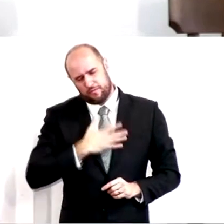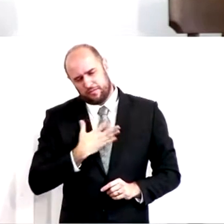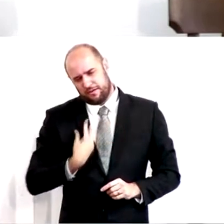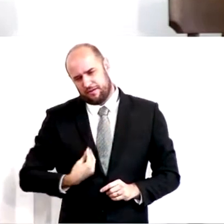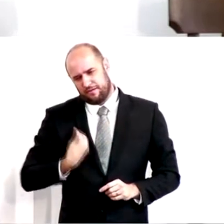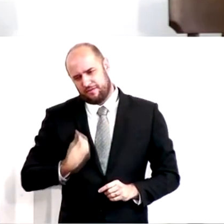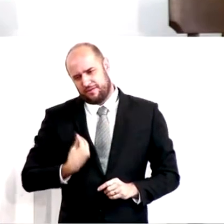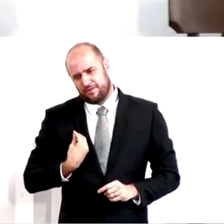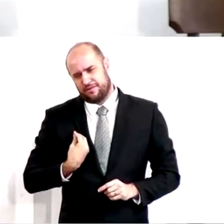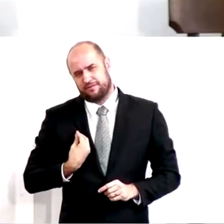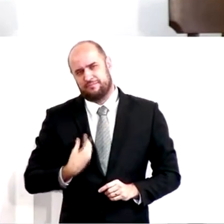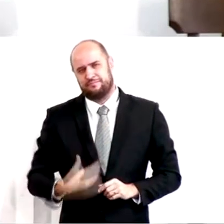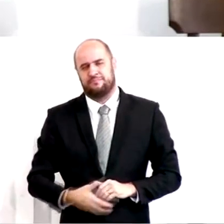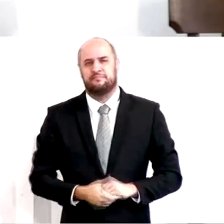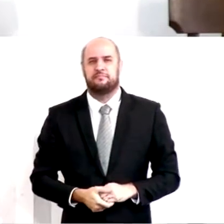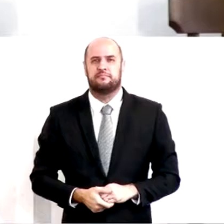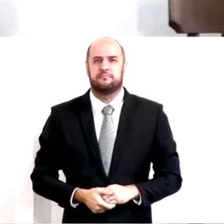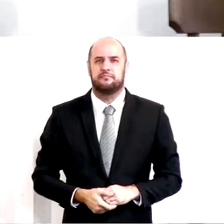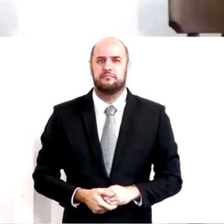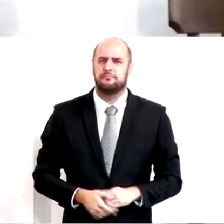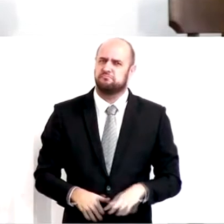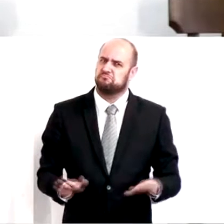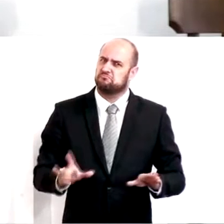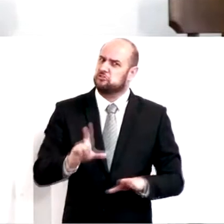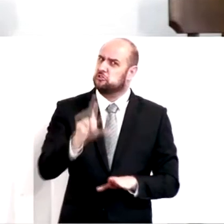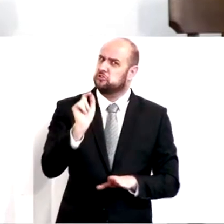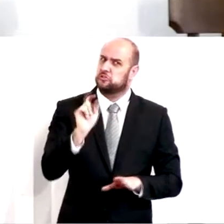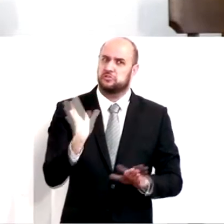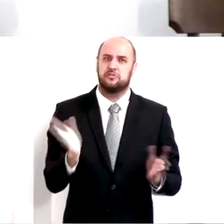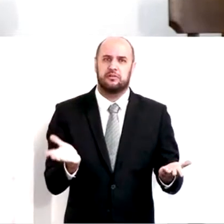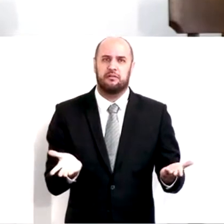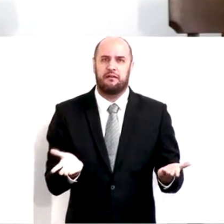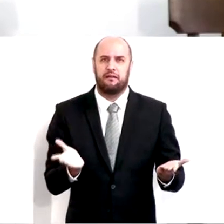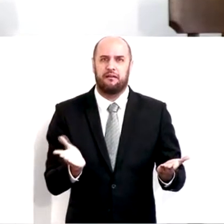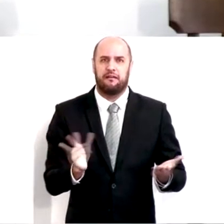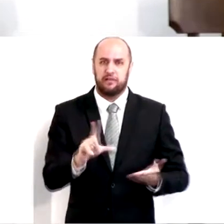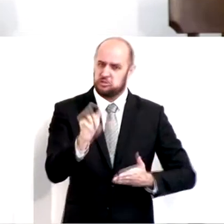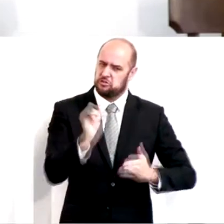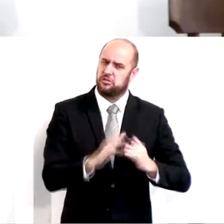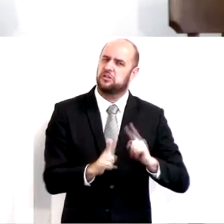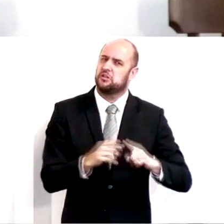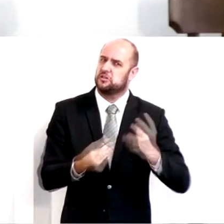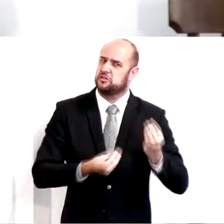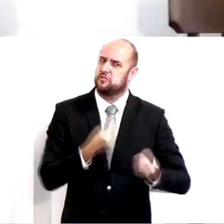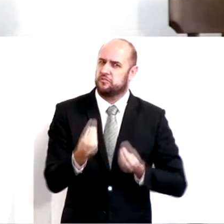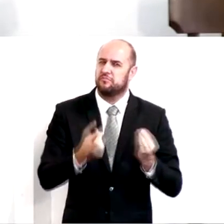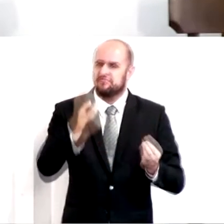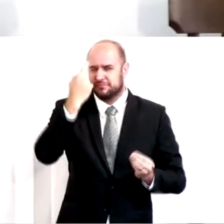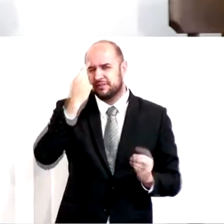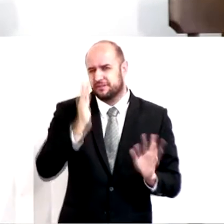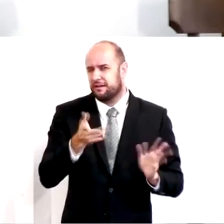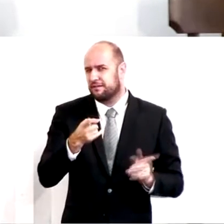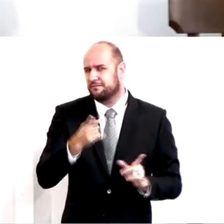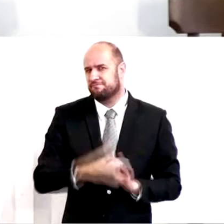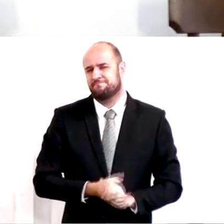vida, igreja. Você não acha que é assim que muita gente fica em igrejas?